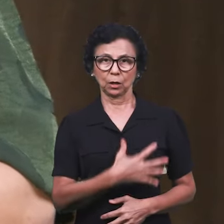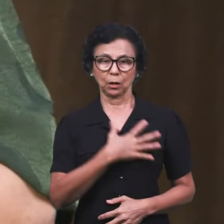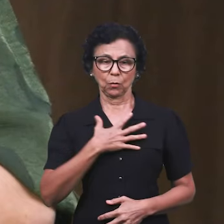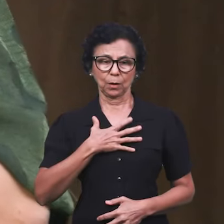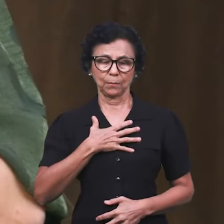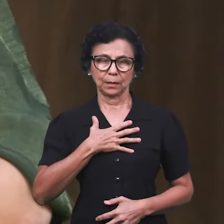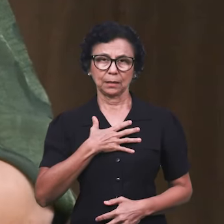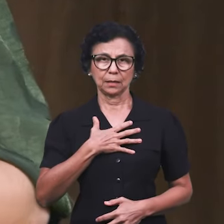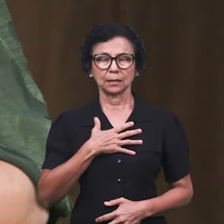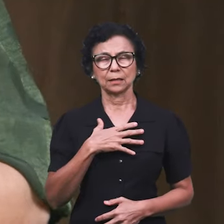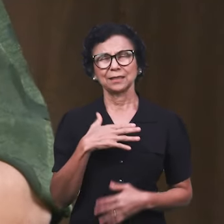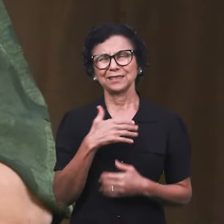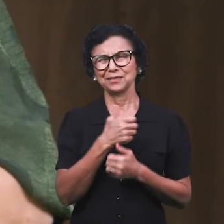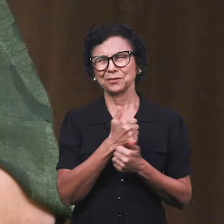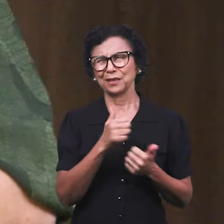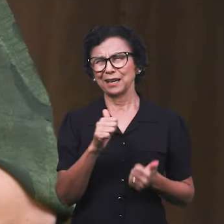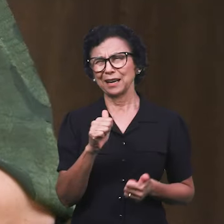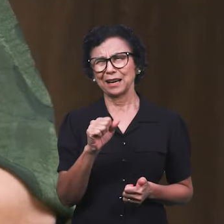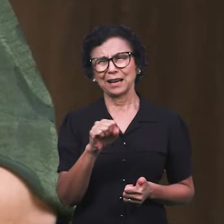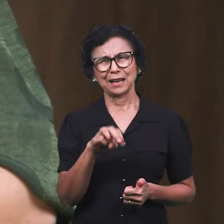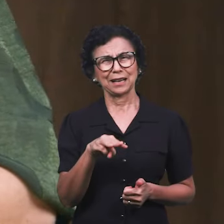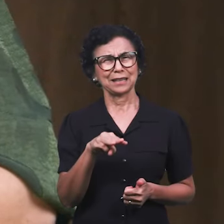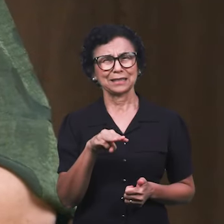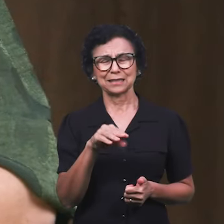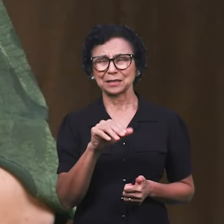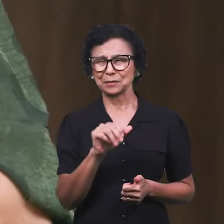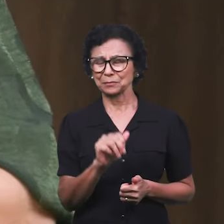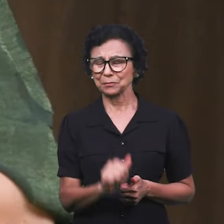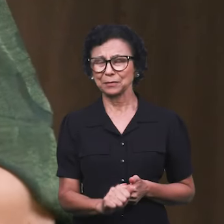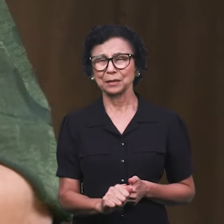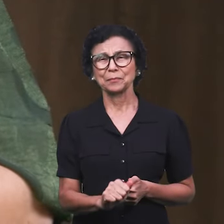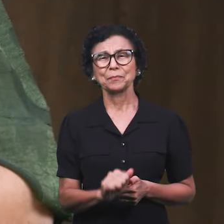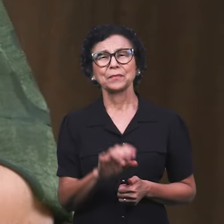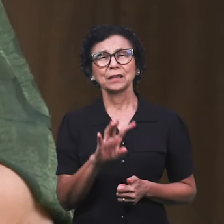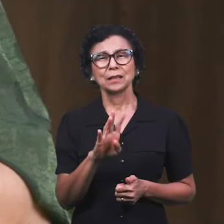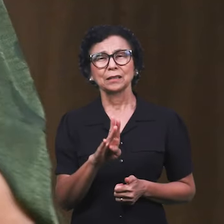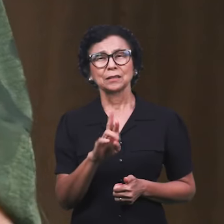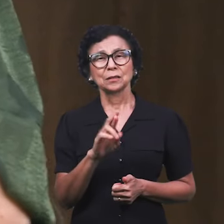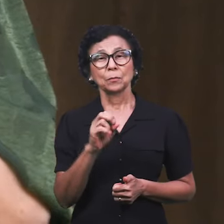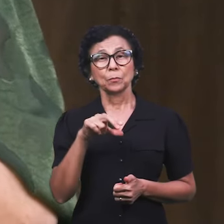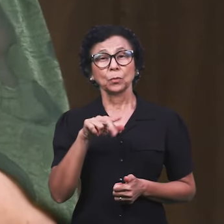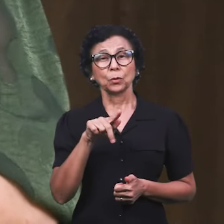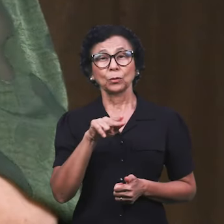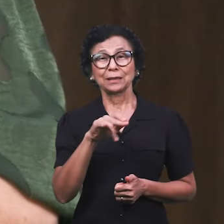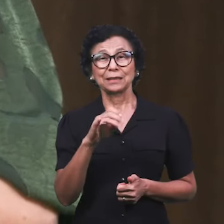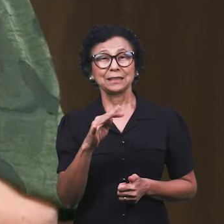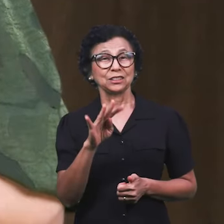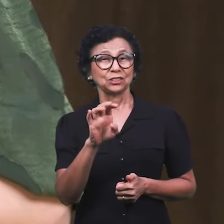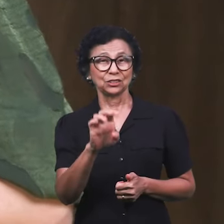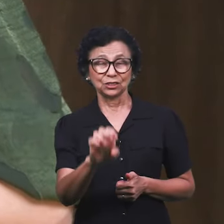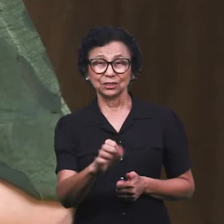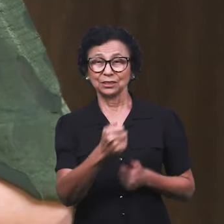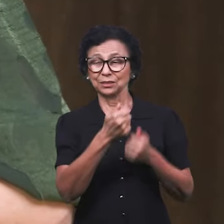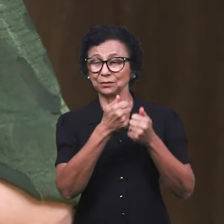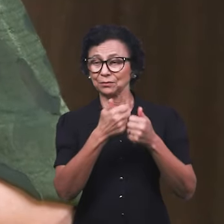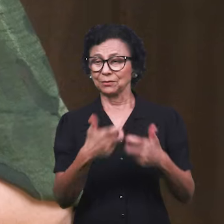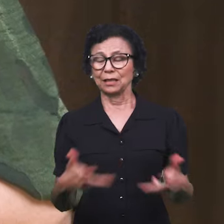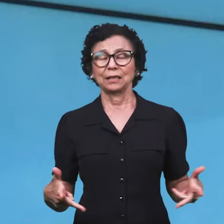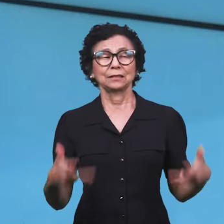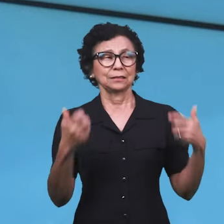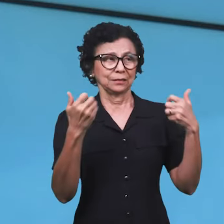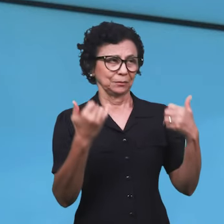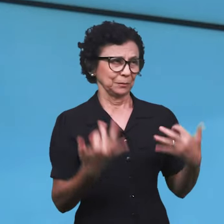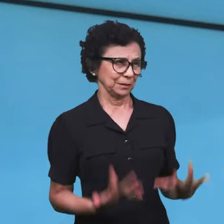asma, bronquite, bronquiolite. O que são essas doenças? Qual a diferença entre elas? Você pode explicar um pouquinho melhor pra gente? Sim,